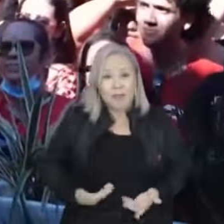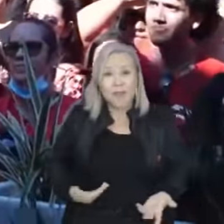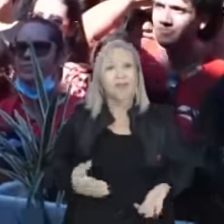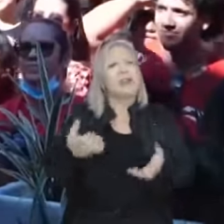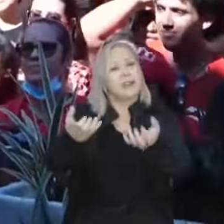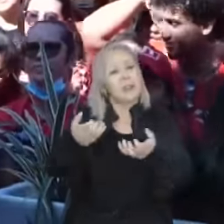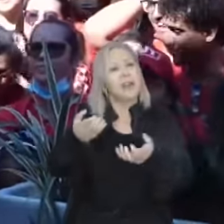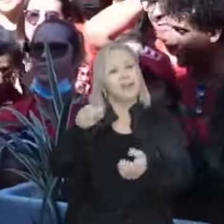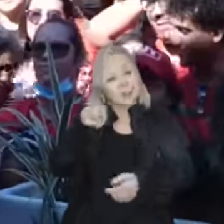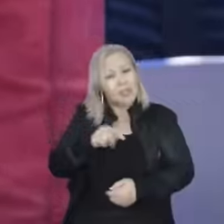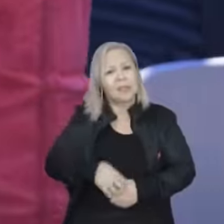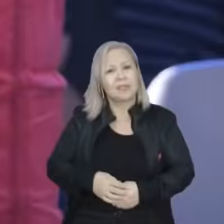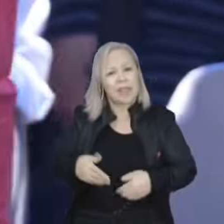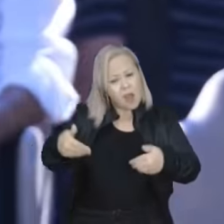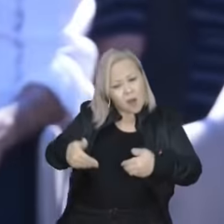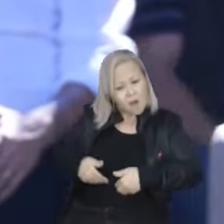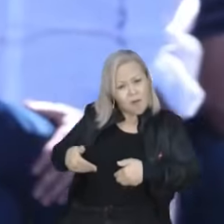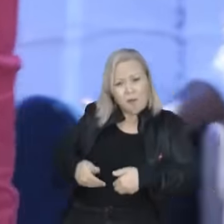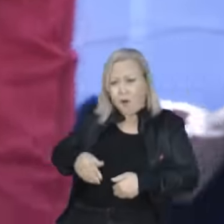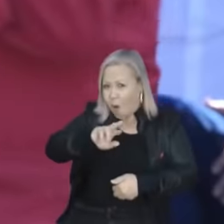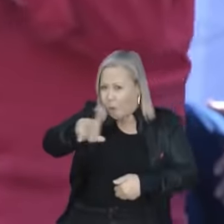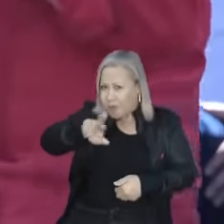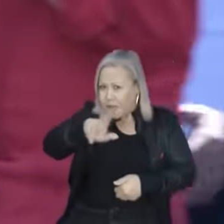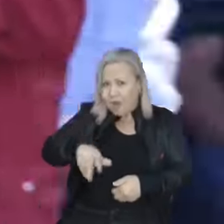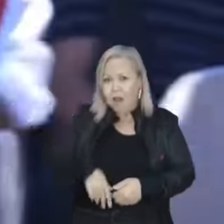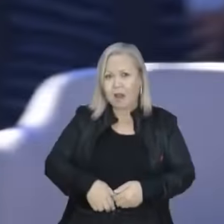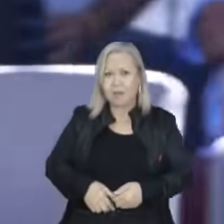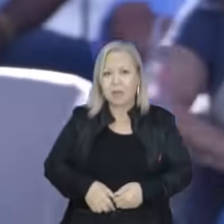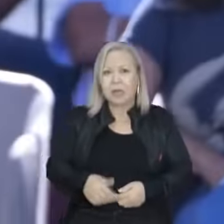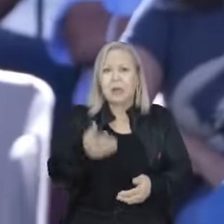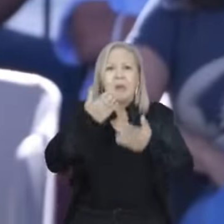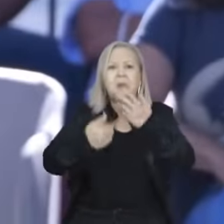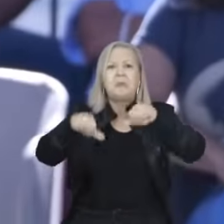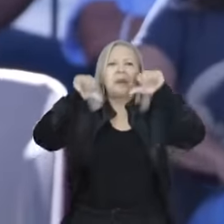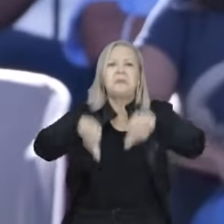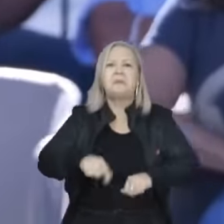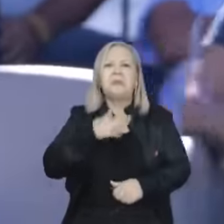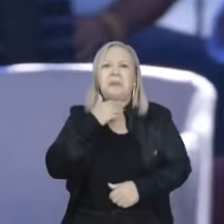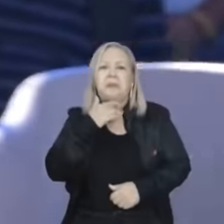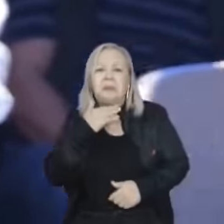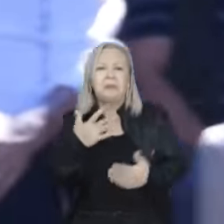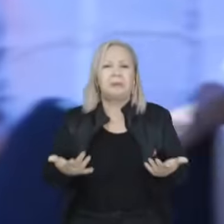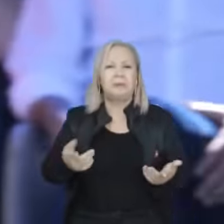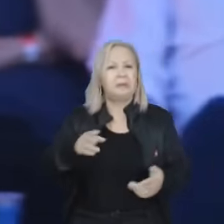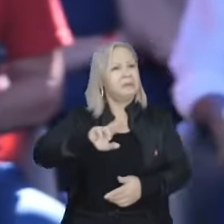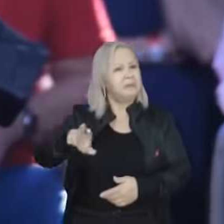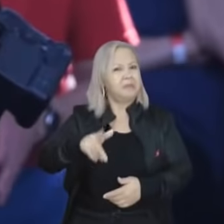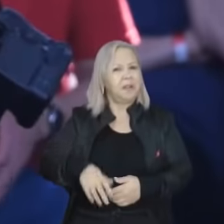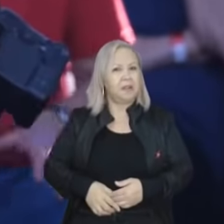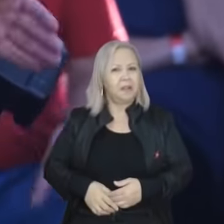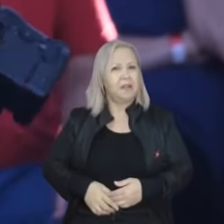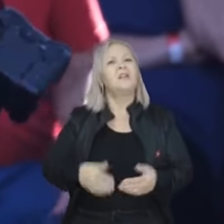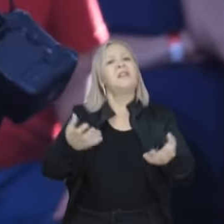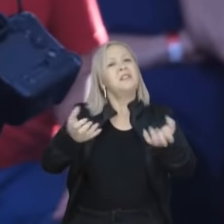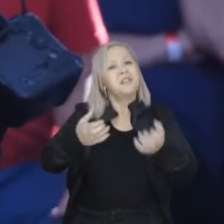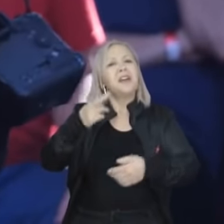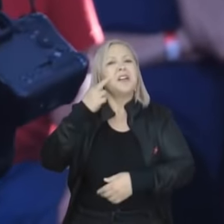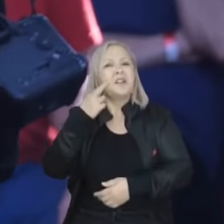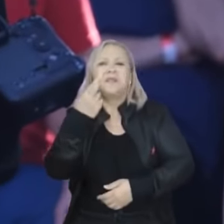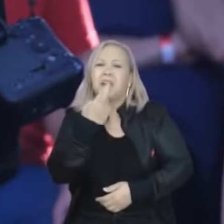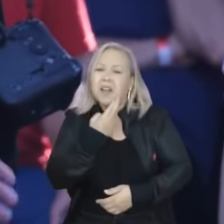fome. A gente não quer comer do pior. A gente poderia até ter dinheiro para ir no restaurante do Topo Gijo comer